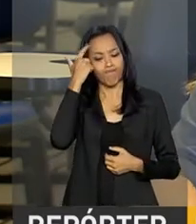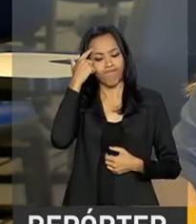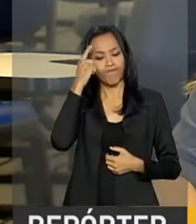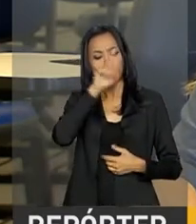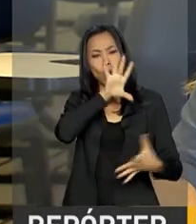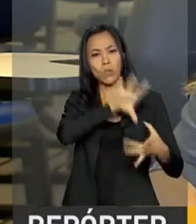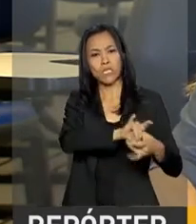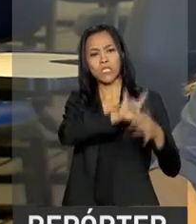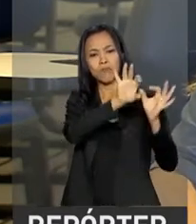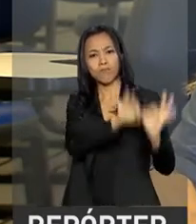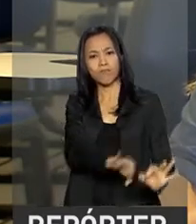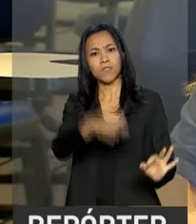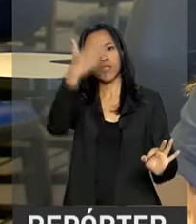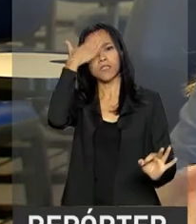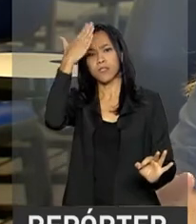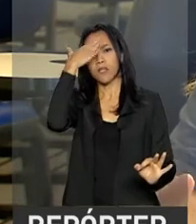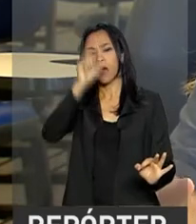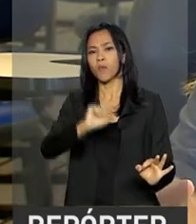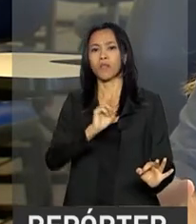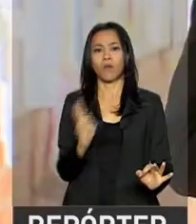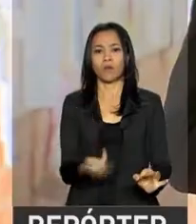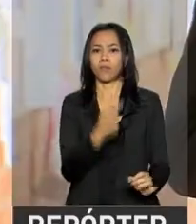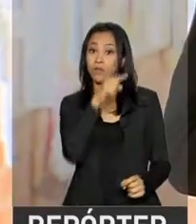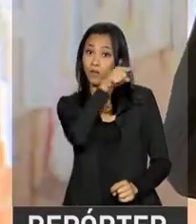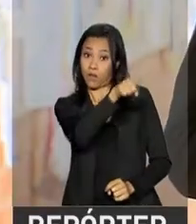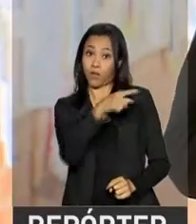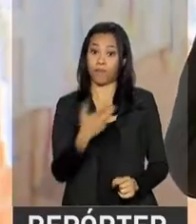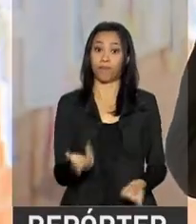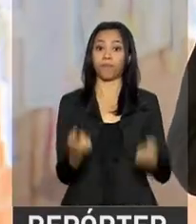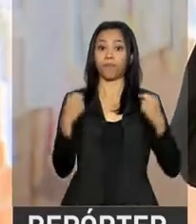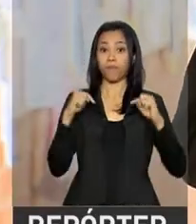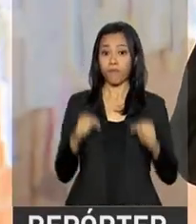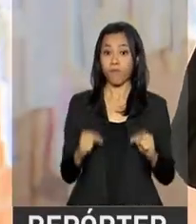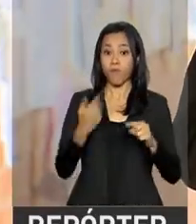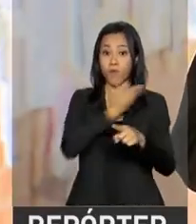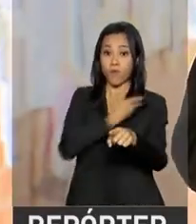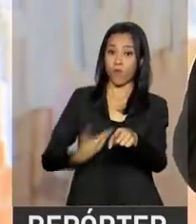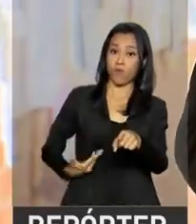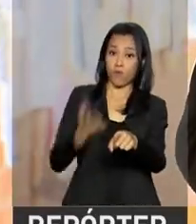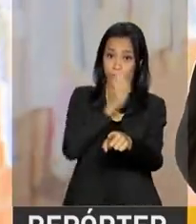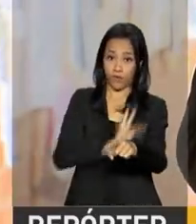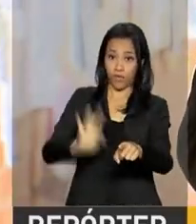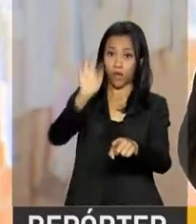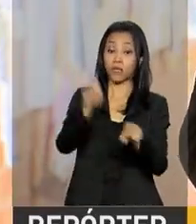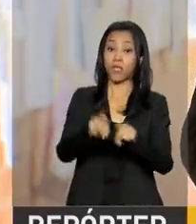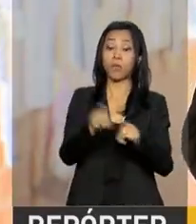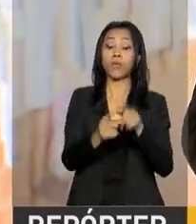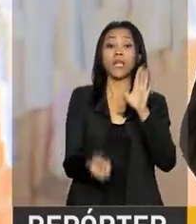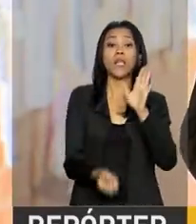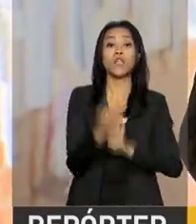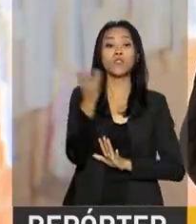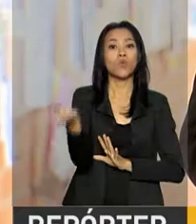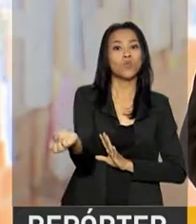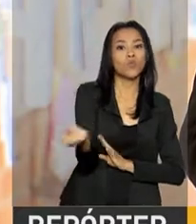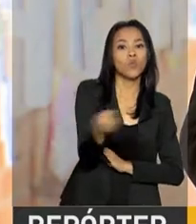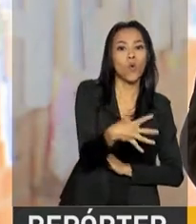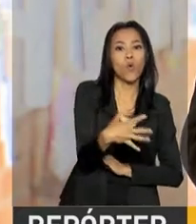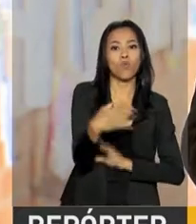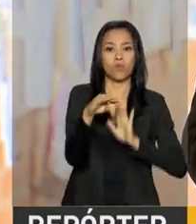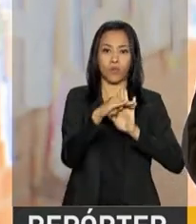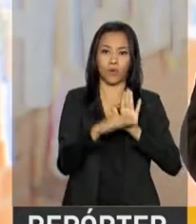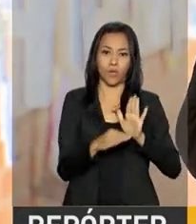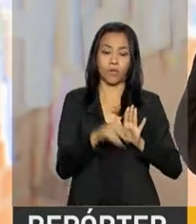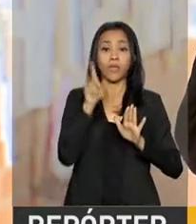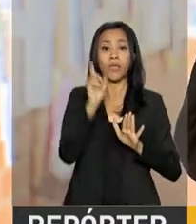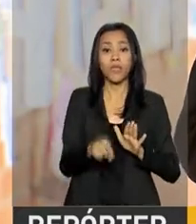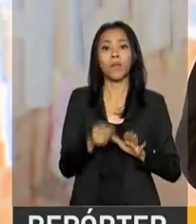realidade da carreira docente na escola o governo federal também lançou um novo programa de residência pedagógica